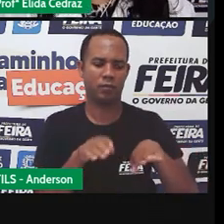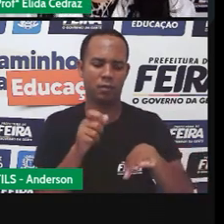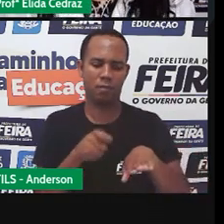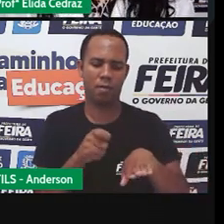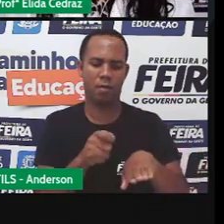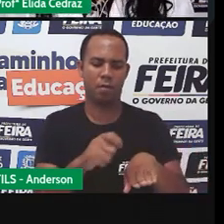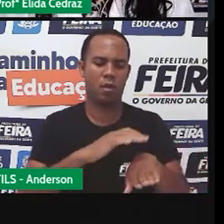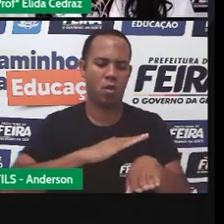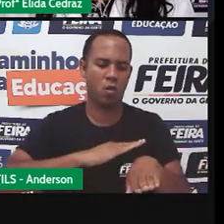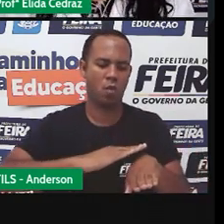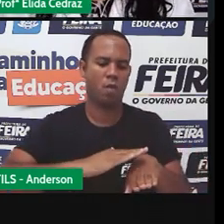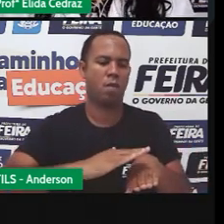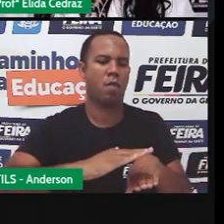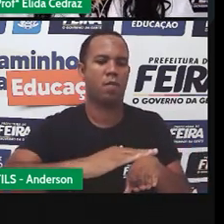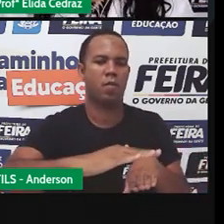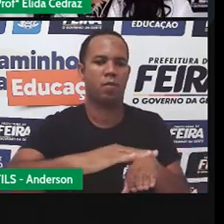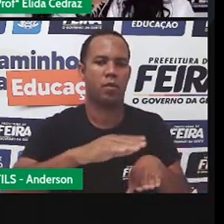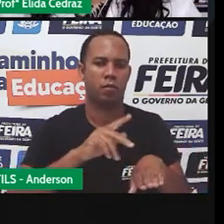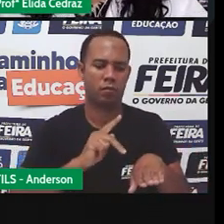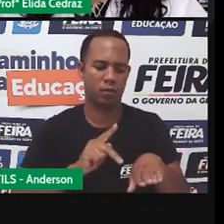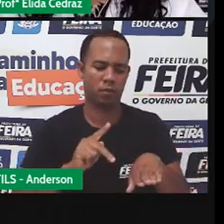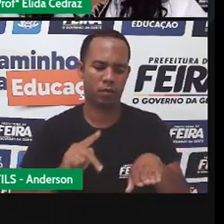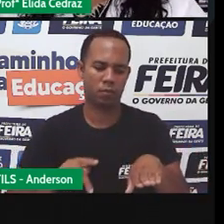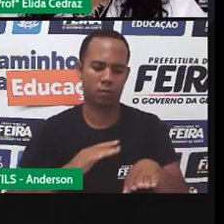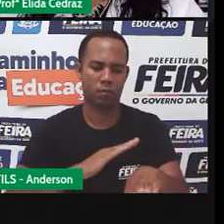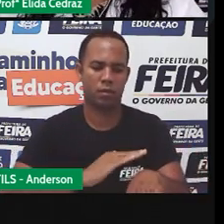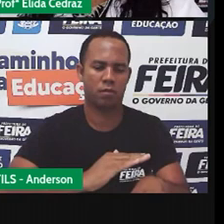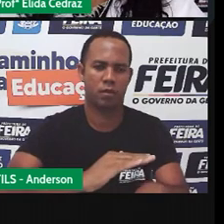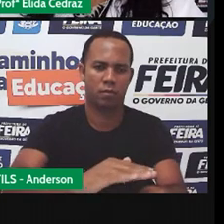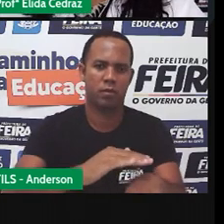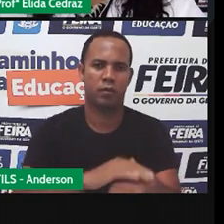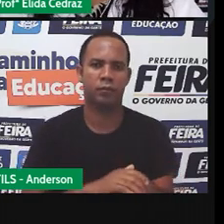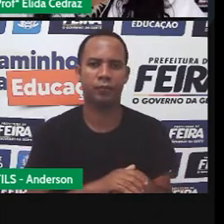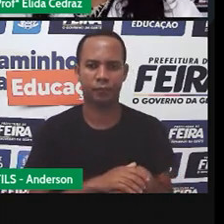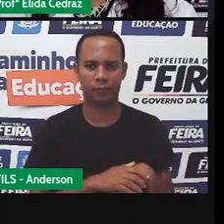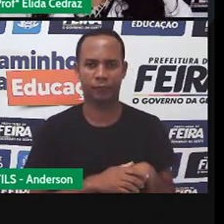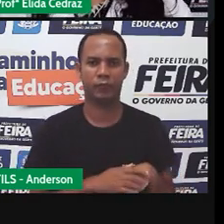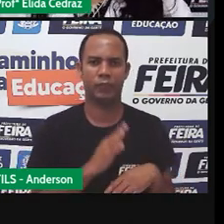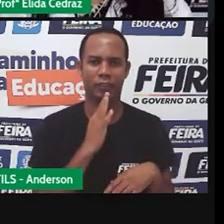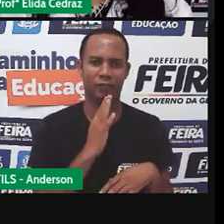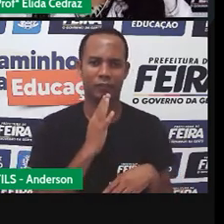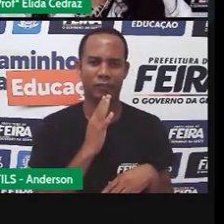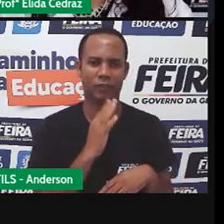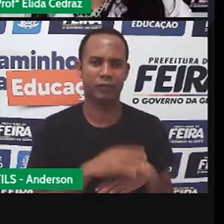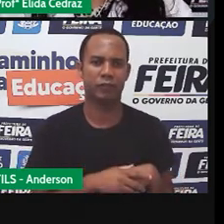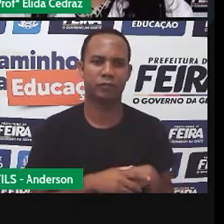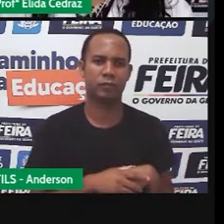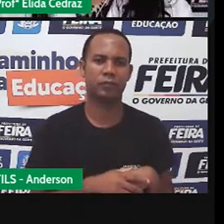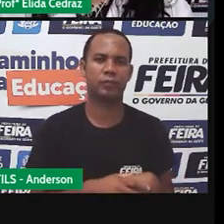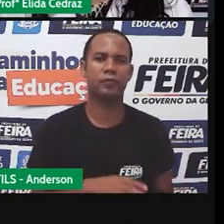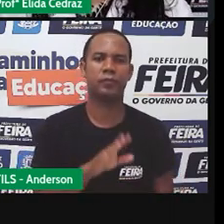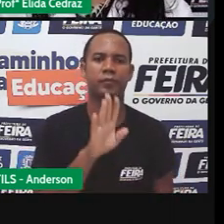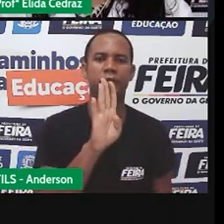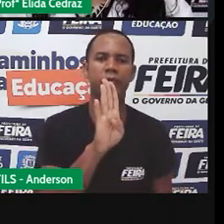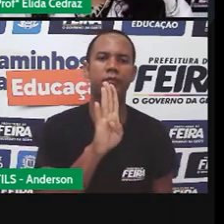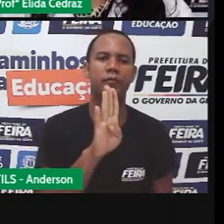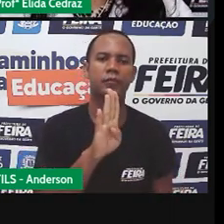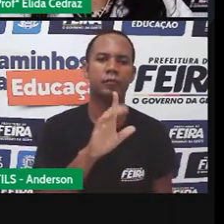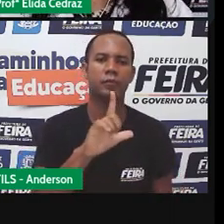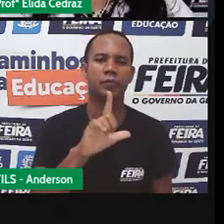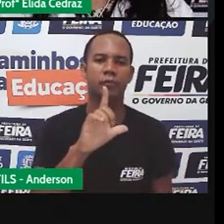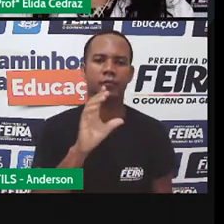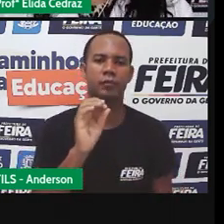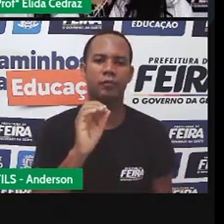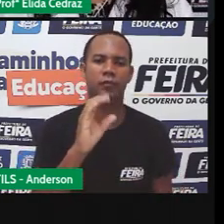Paralelepípedo. Esse nome complica, né? Parece um trava-línguas. Isso mesmo. O bloco e o paralelepípedo